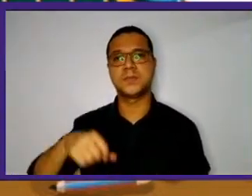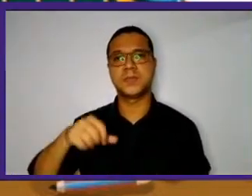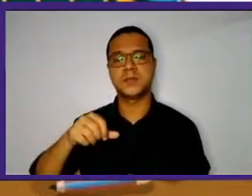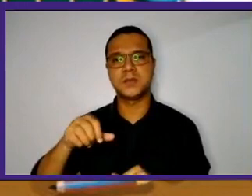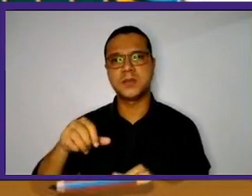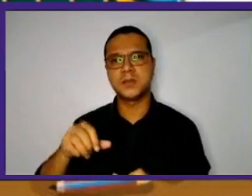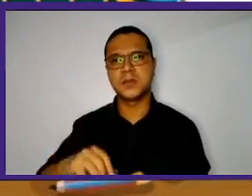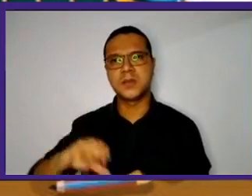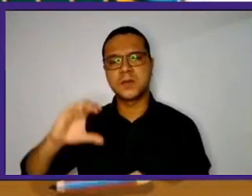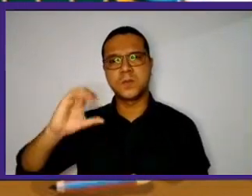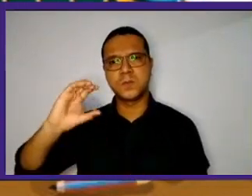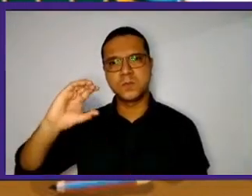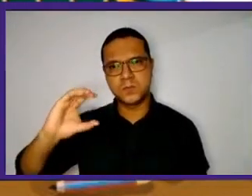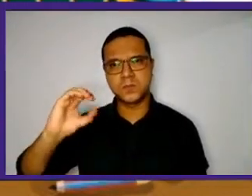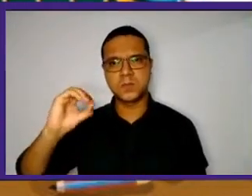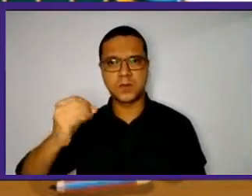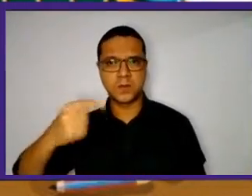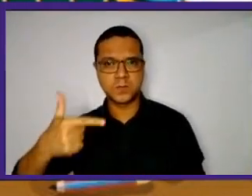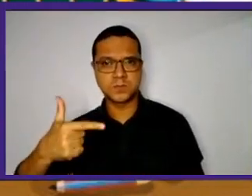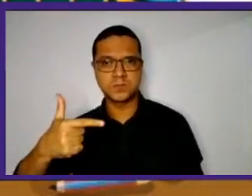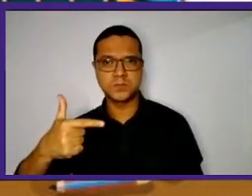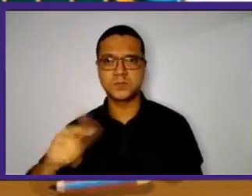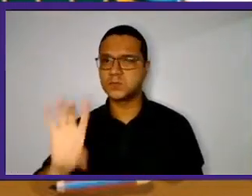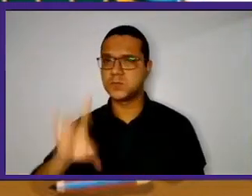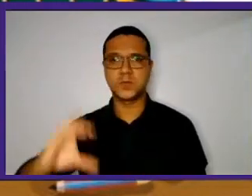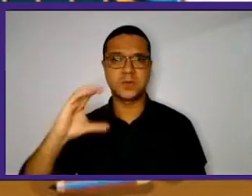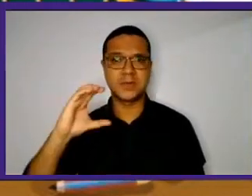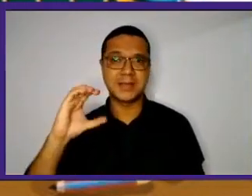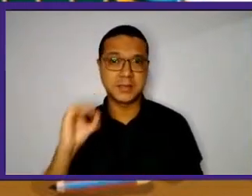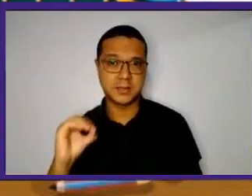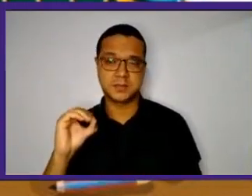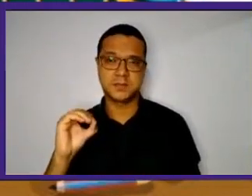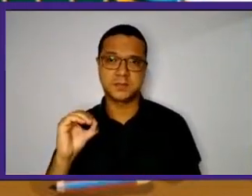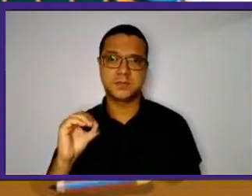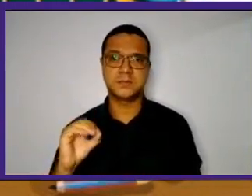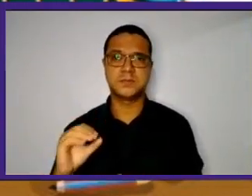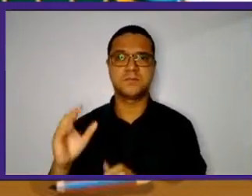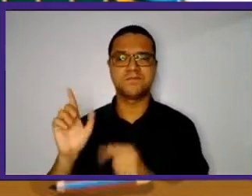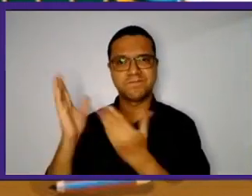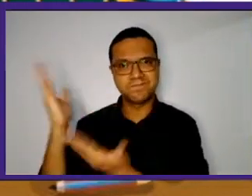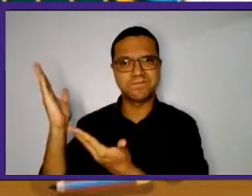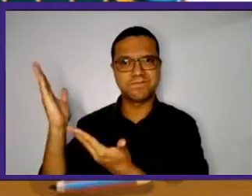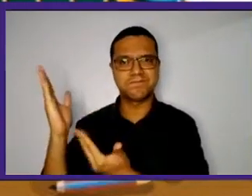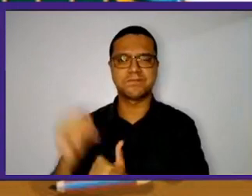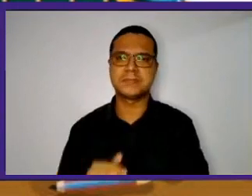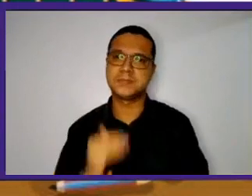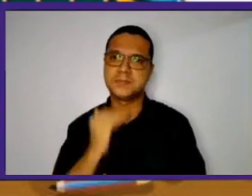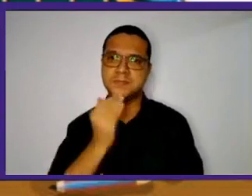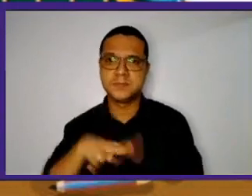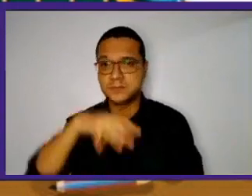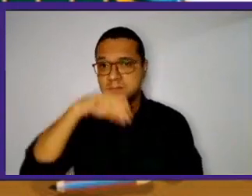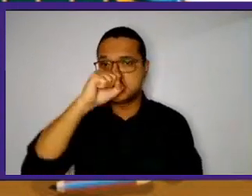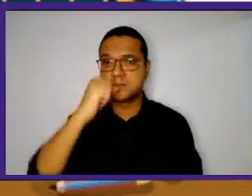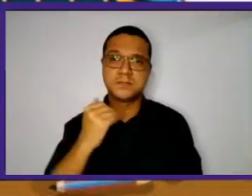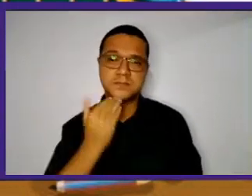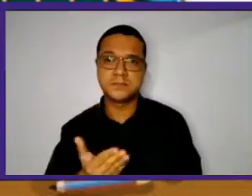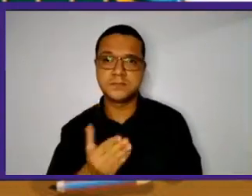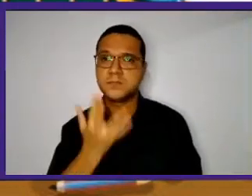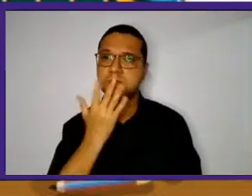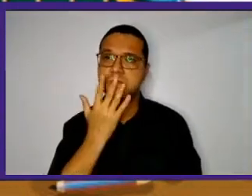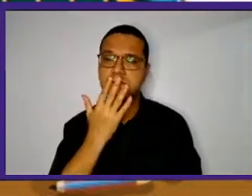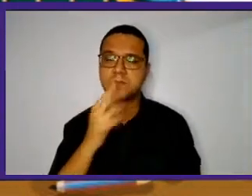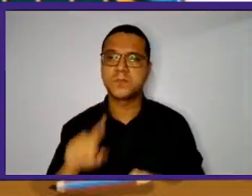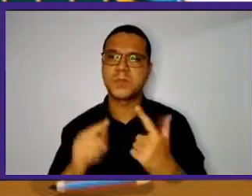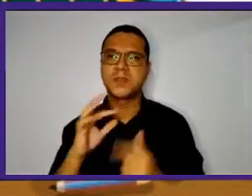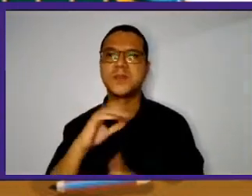que não o CO2, apenas o CO. E ele não tem cheiro, não tem cor, mas é